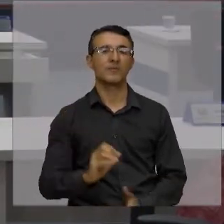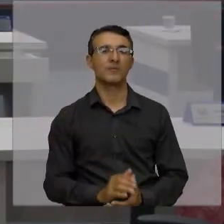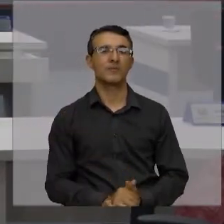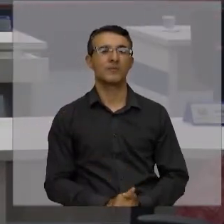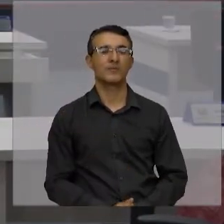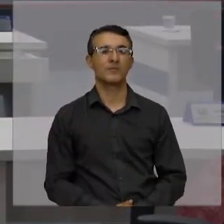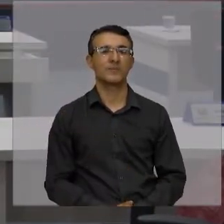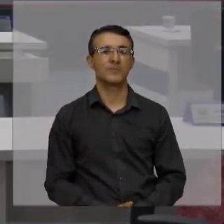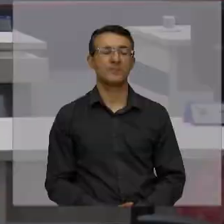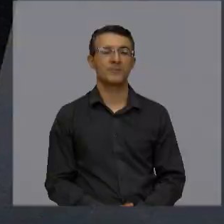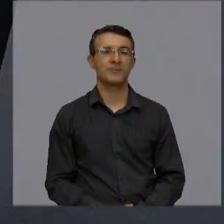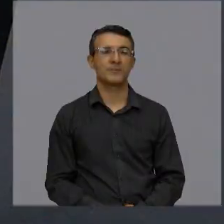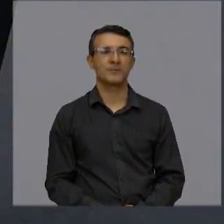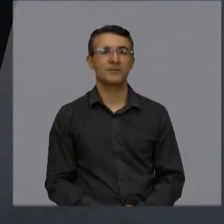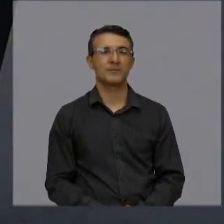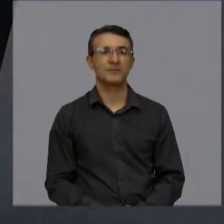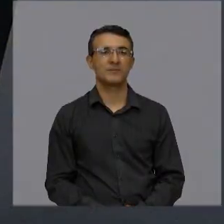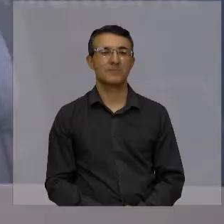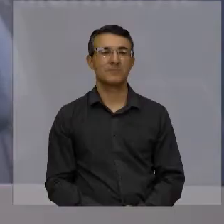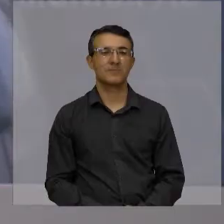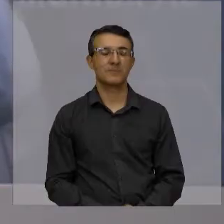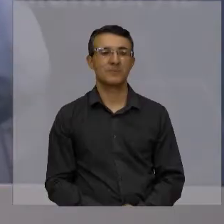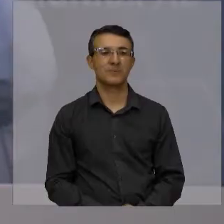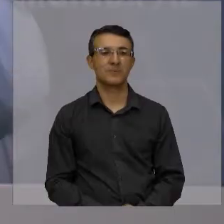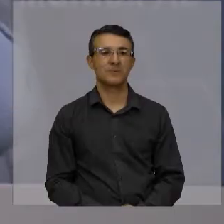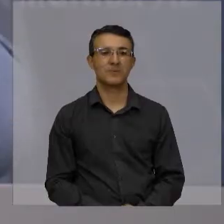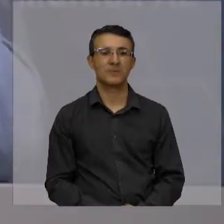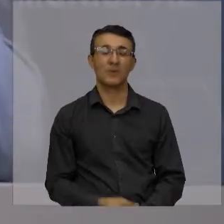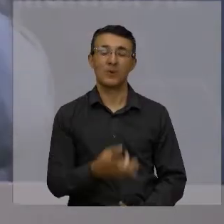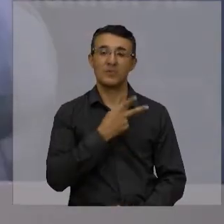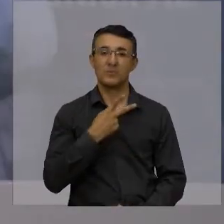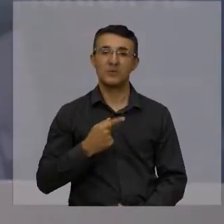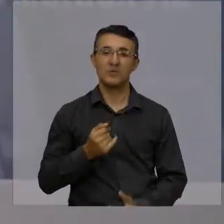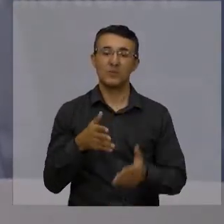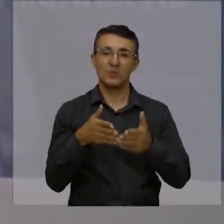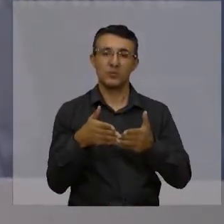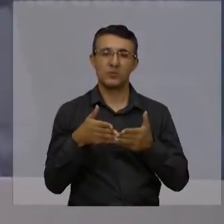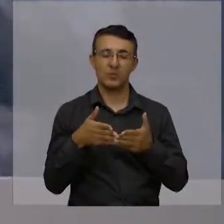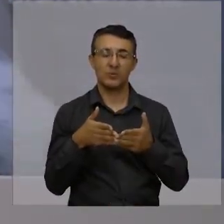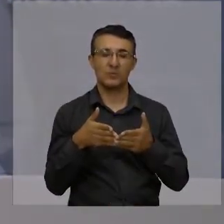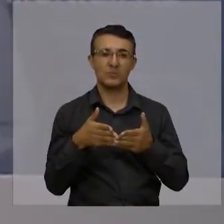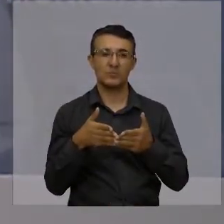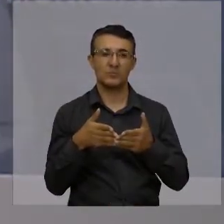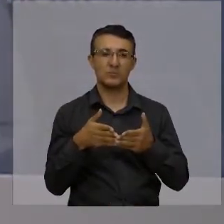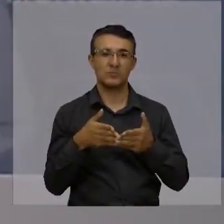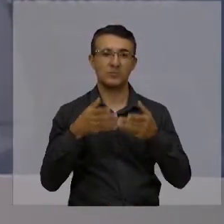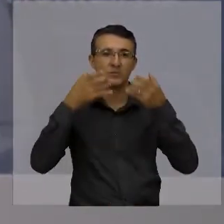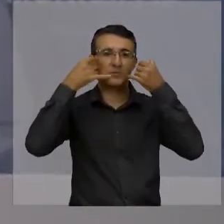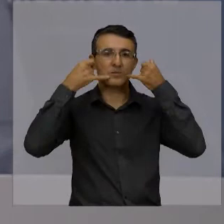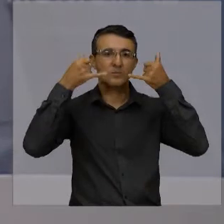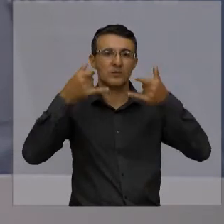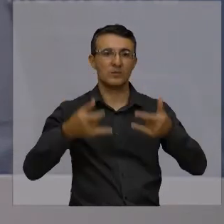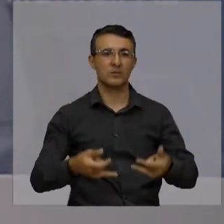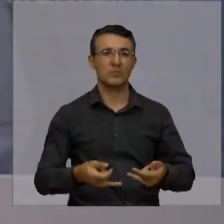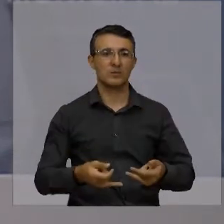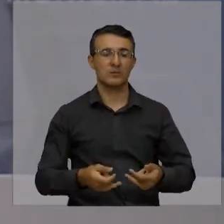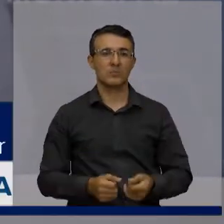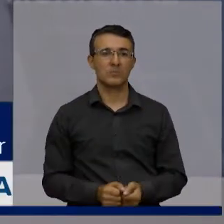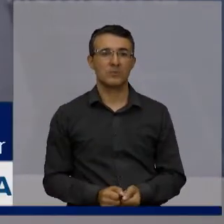Senhor presidente, quero pedir licença para tirar as máscaras, né? Uma vez